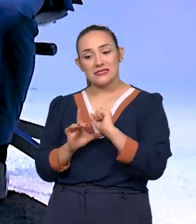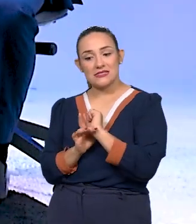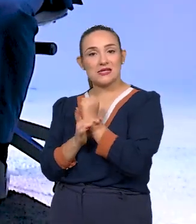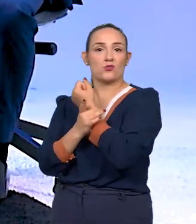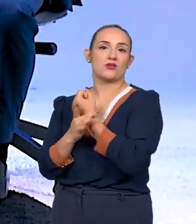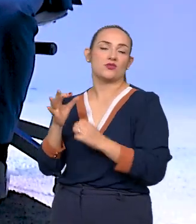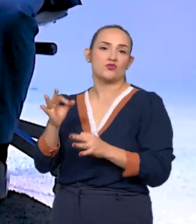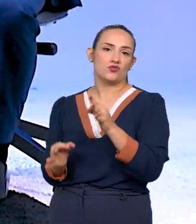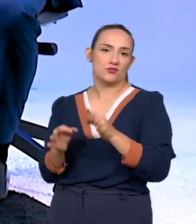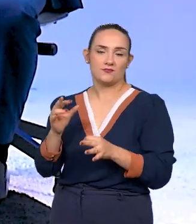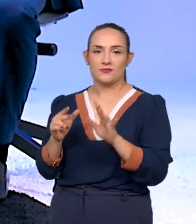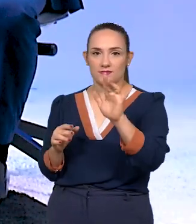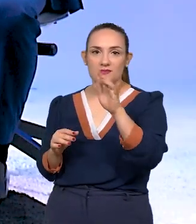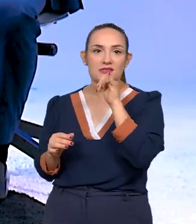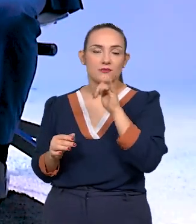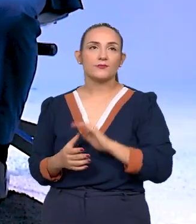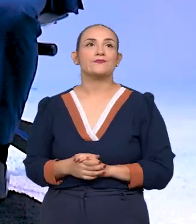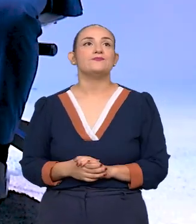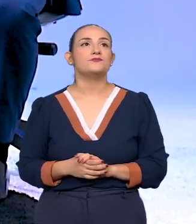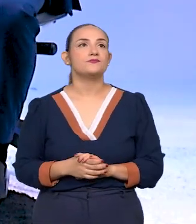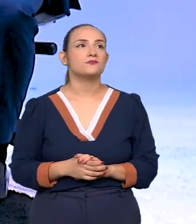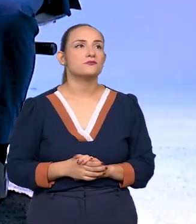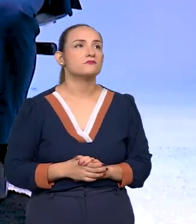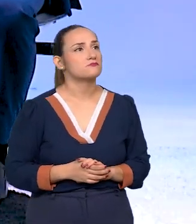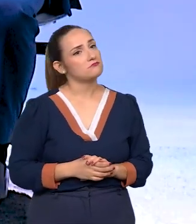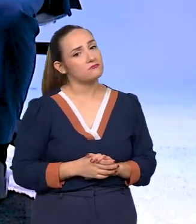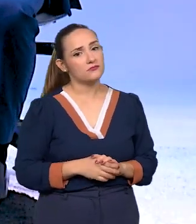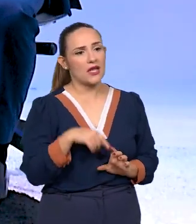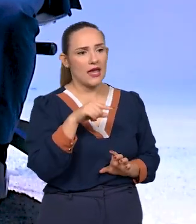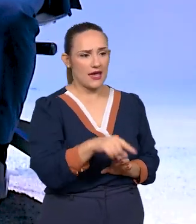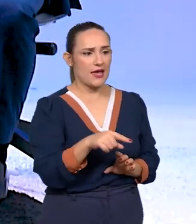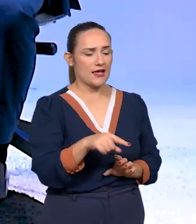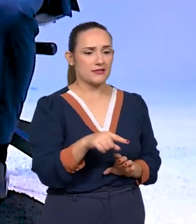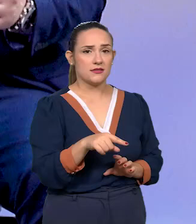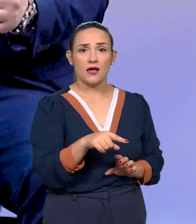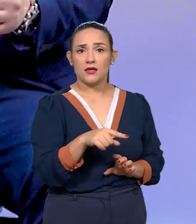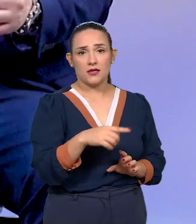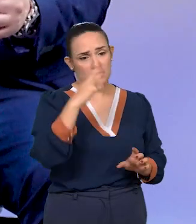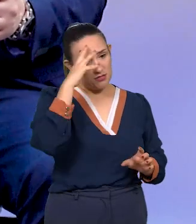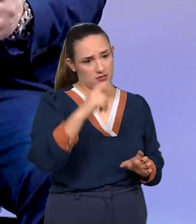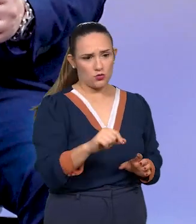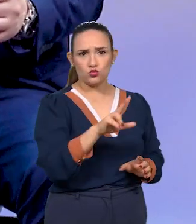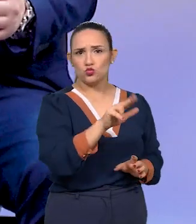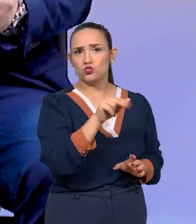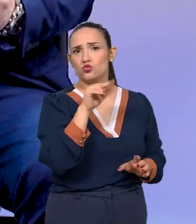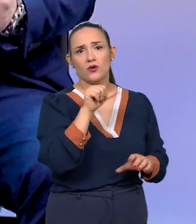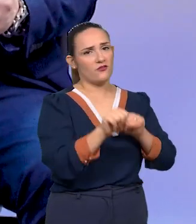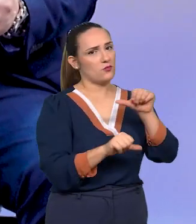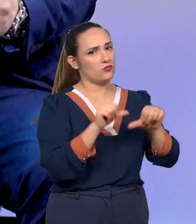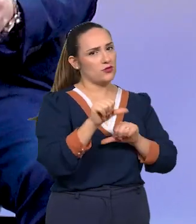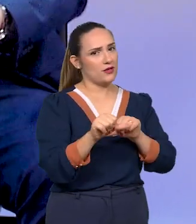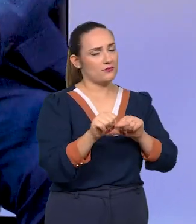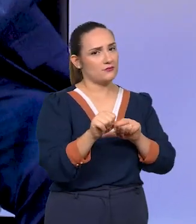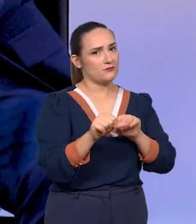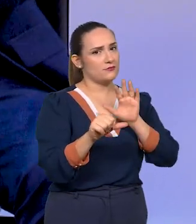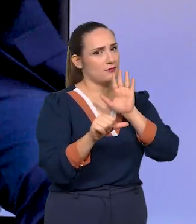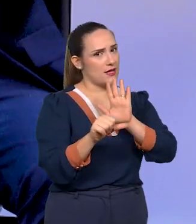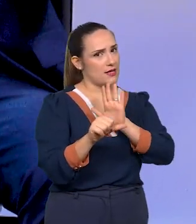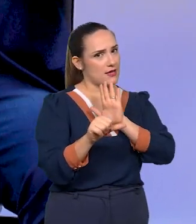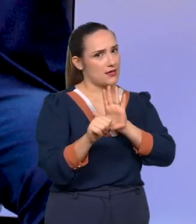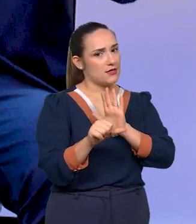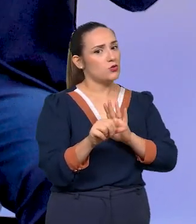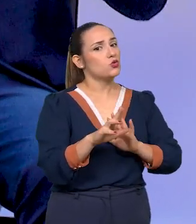no seguinte sentido: é seguro que essa decisão nunca mude. Só que essa decisão nunca mudar, mesmo